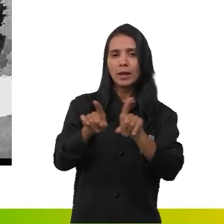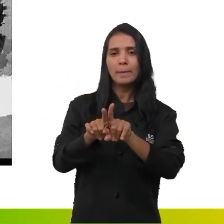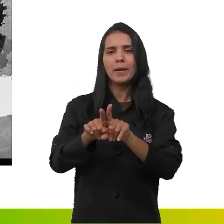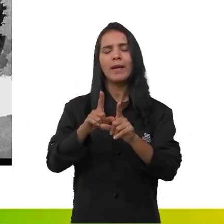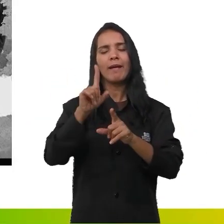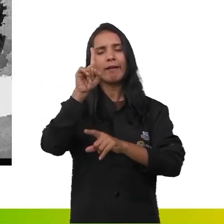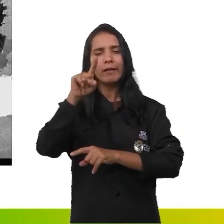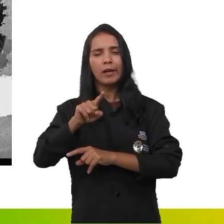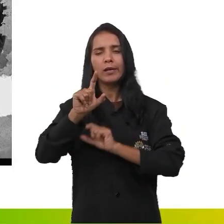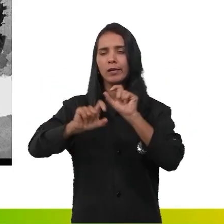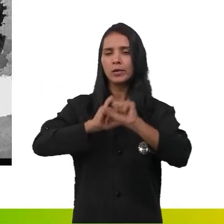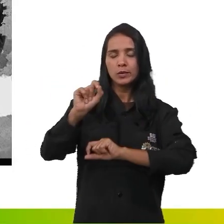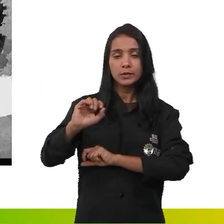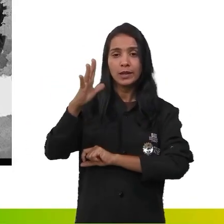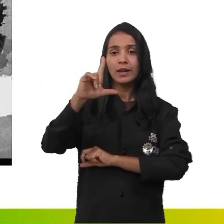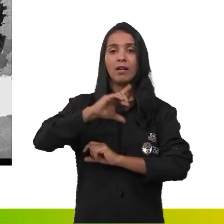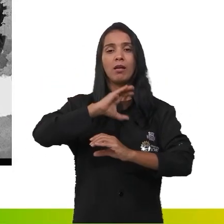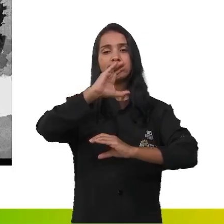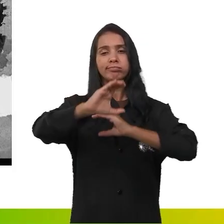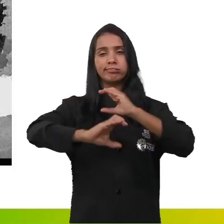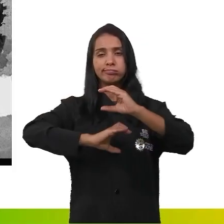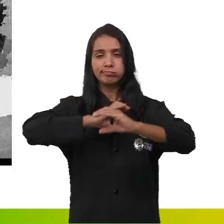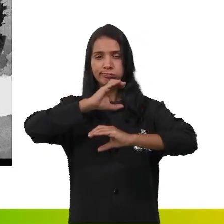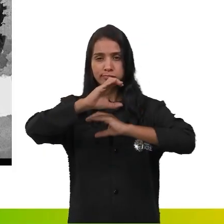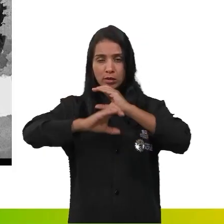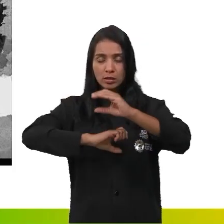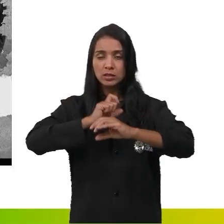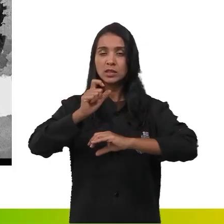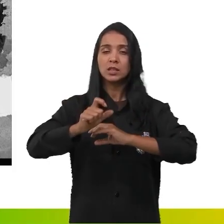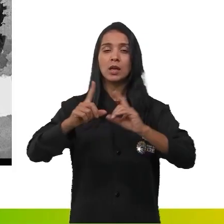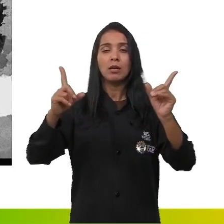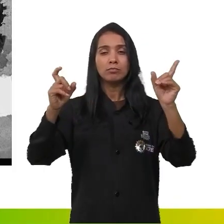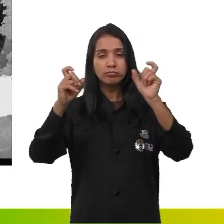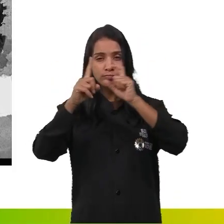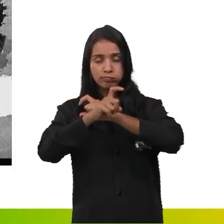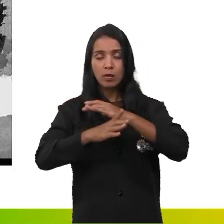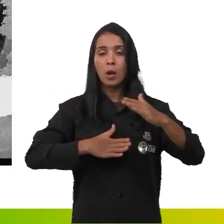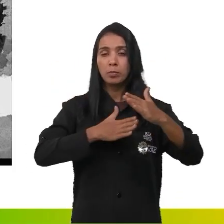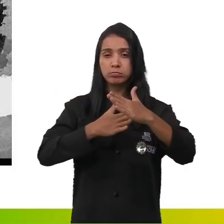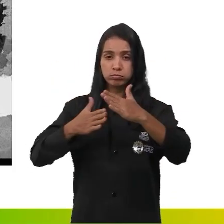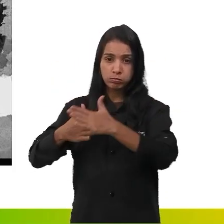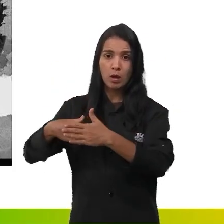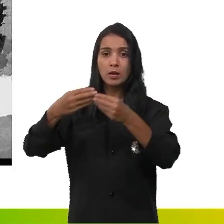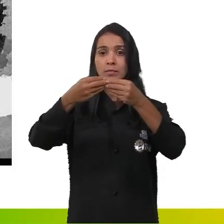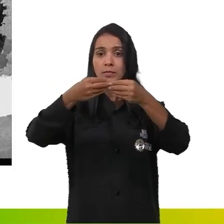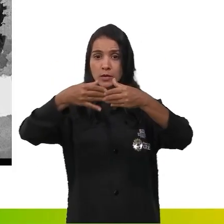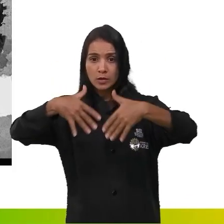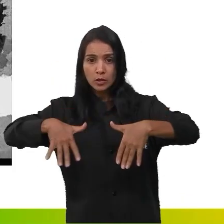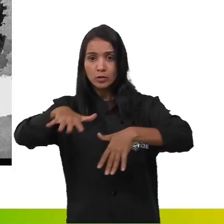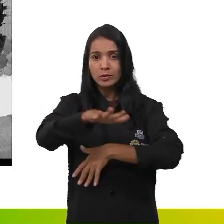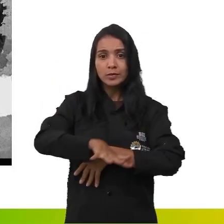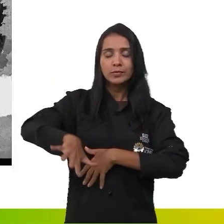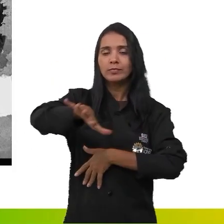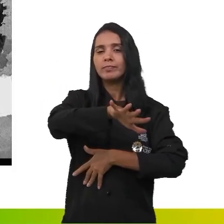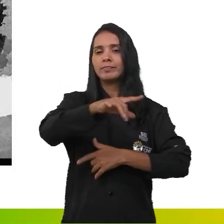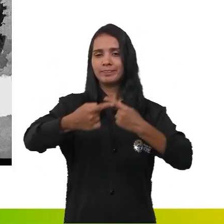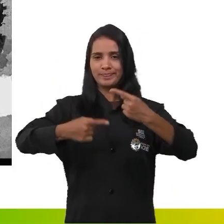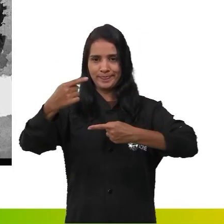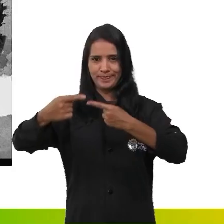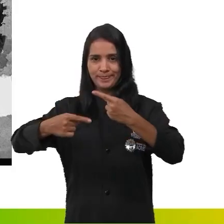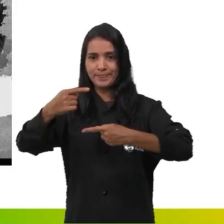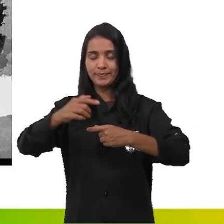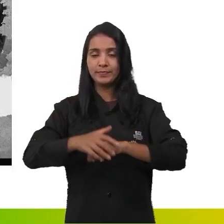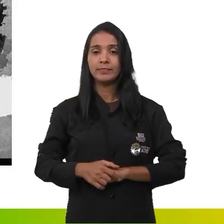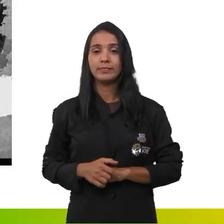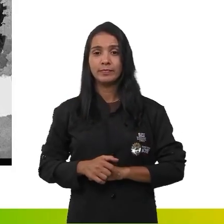ciclos de expansão e colapso com consequências desastrosas na área da política. Então, na